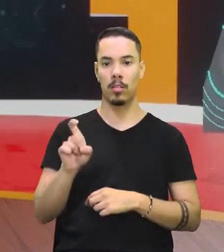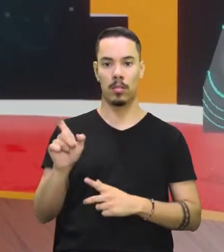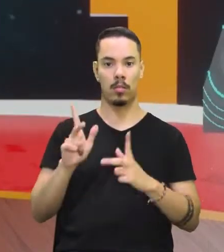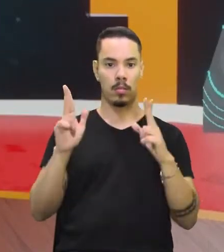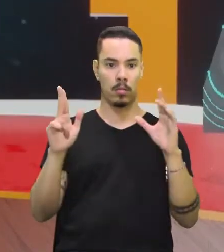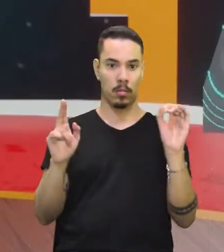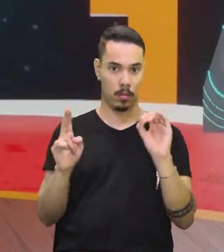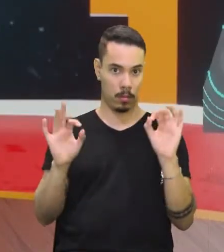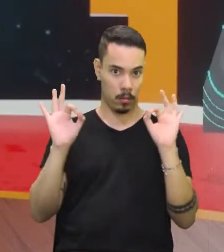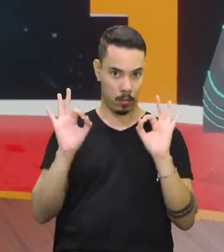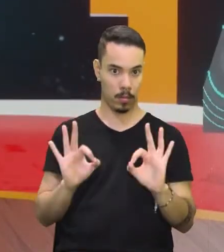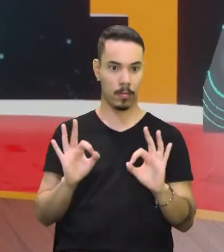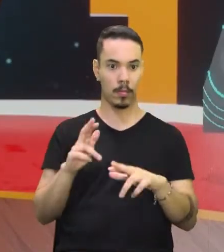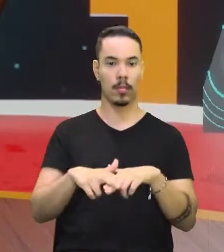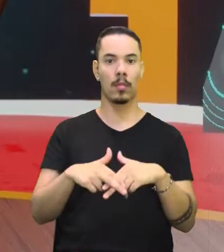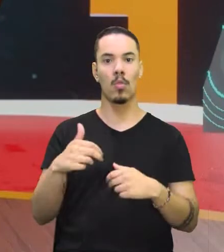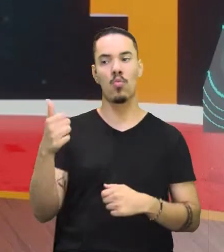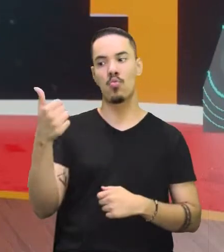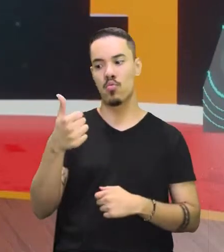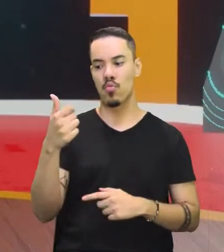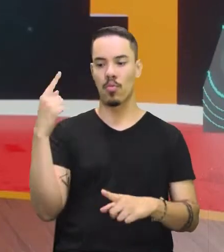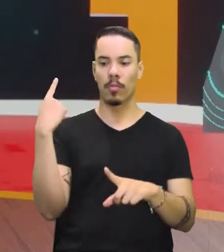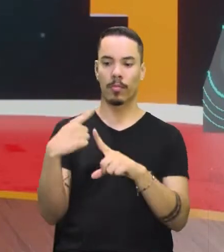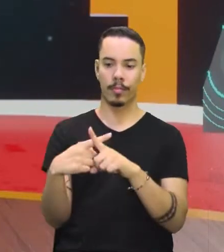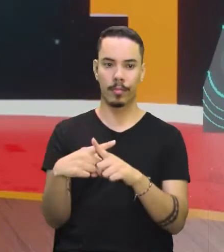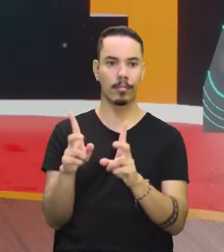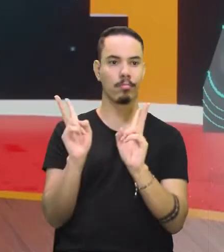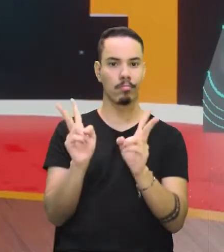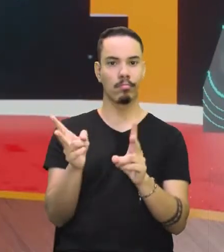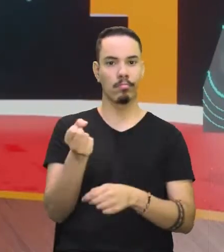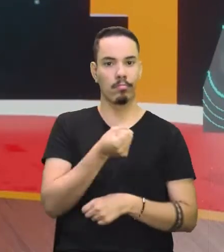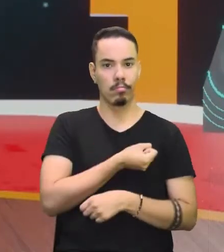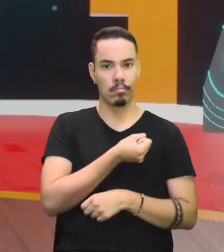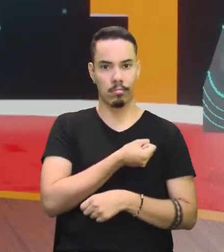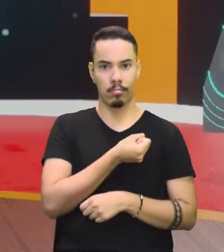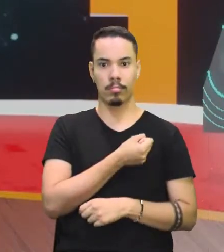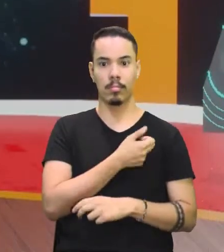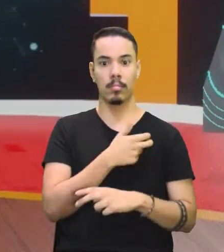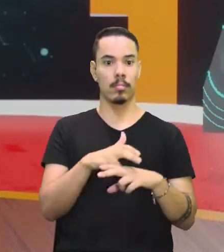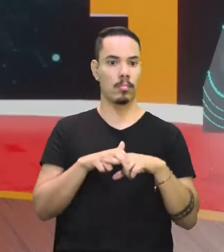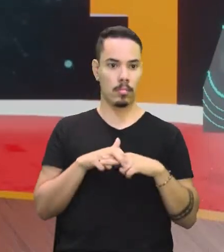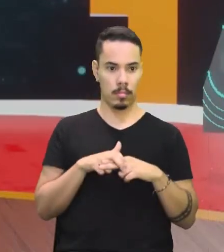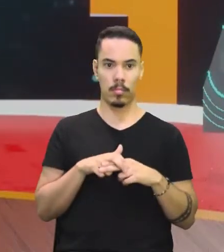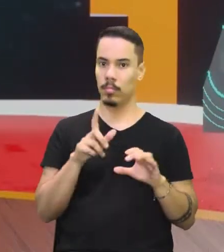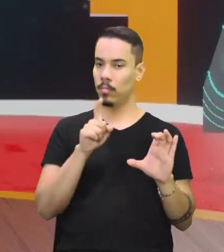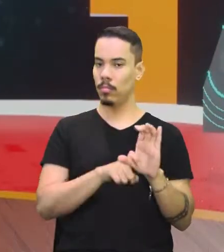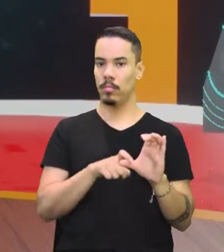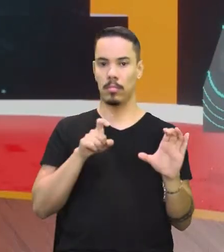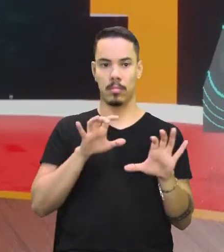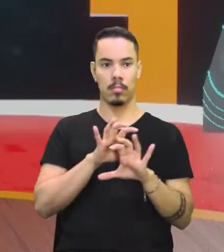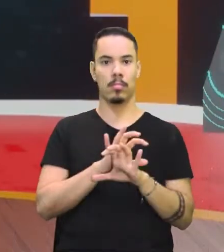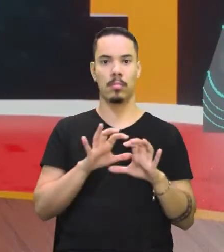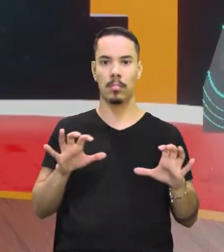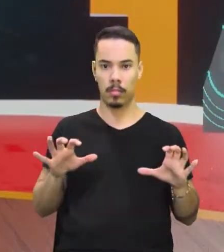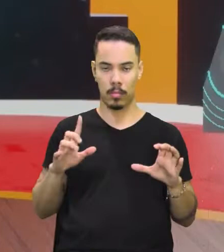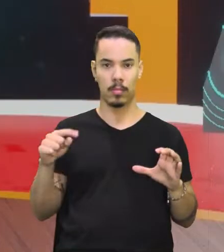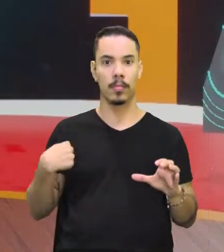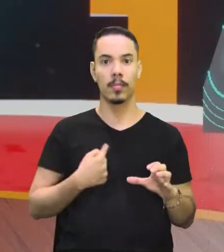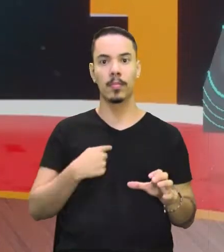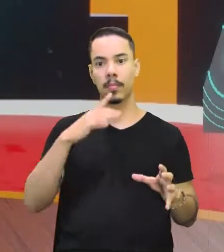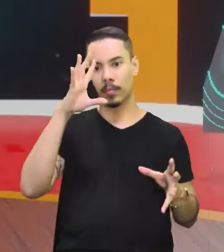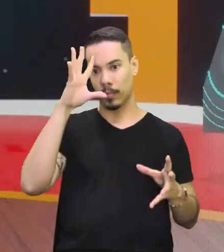a zero. X elevado a zero é 1 vezes aquele valor, fica aquele valor. Então, o nosso termo independente, ele é um coeficiente também, tá?